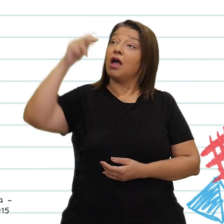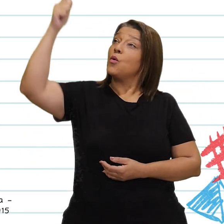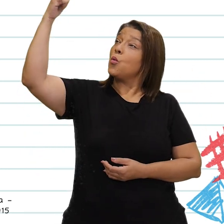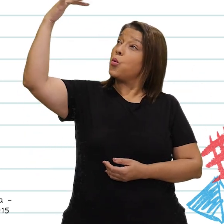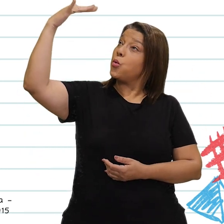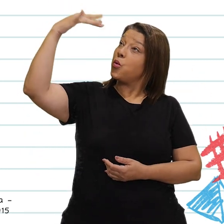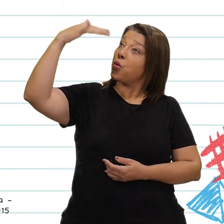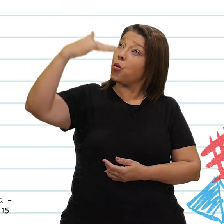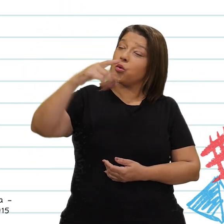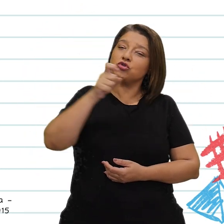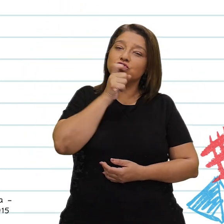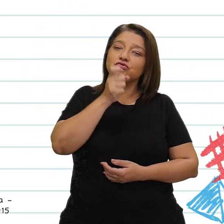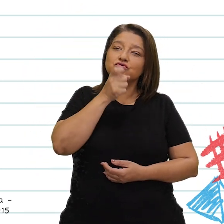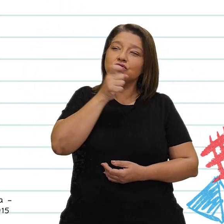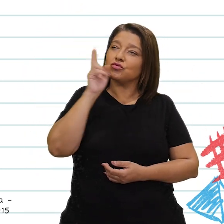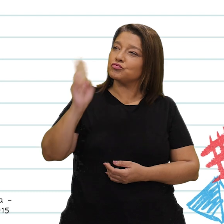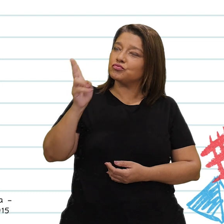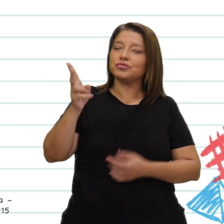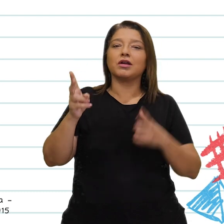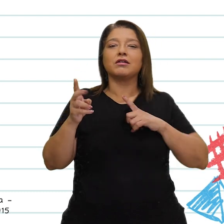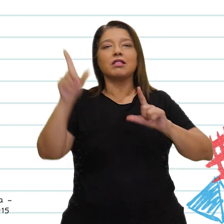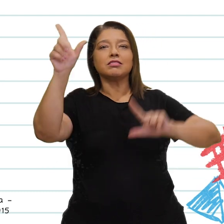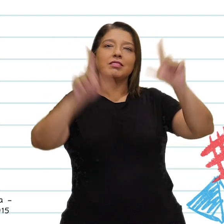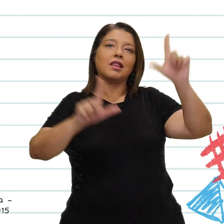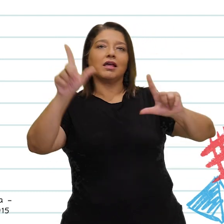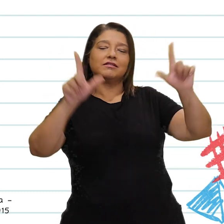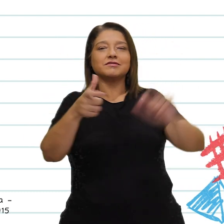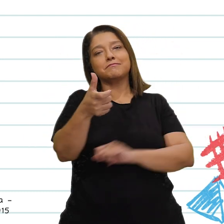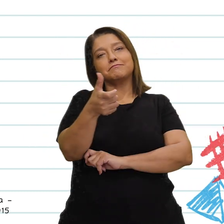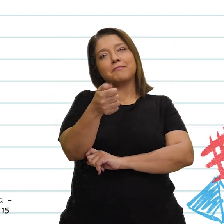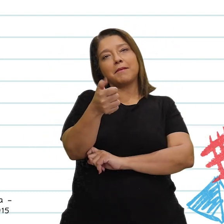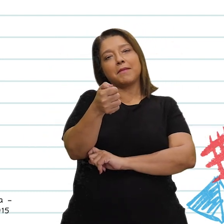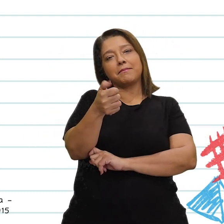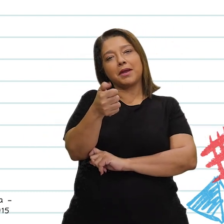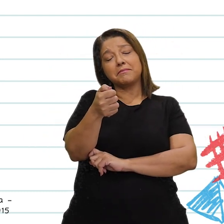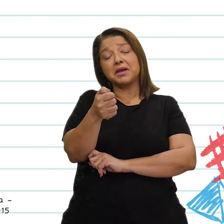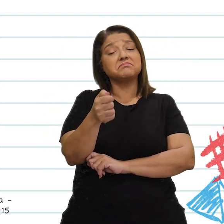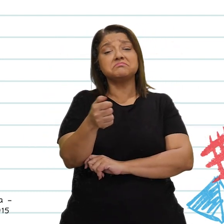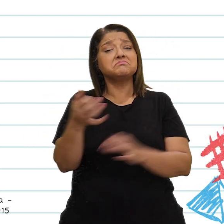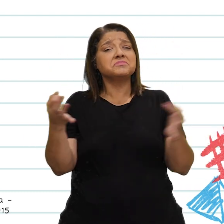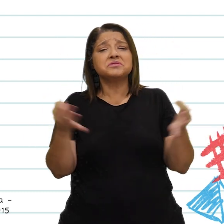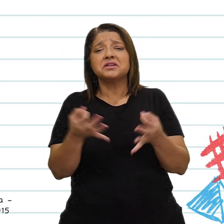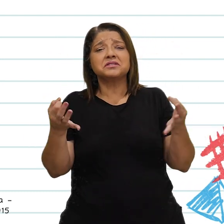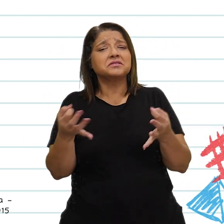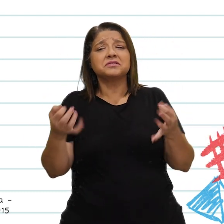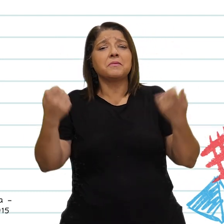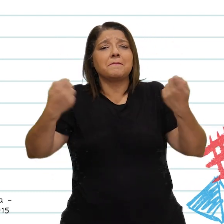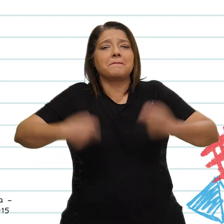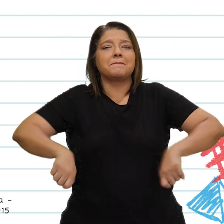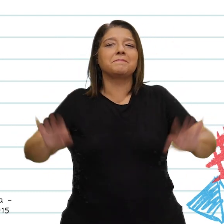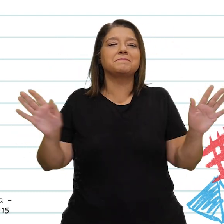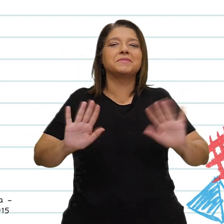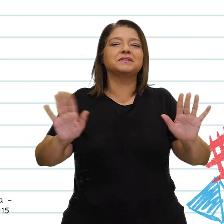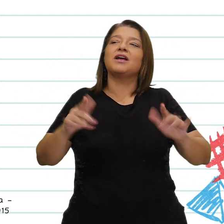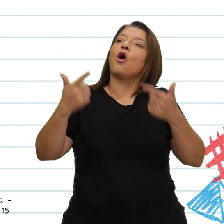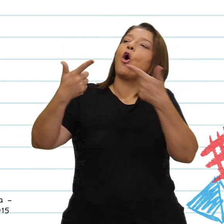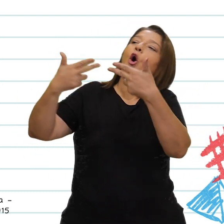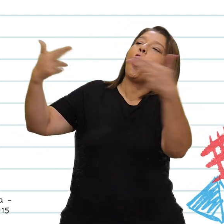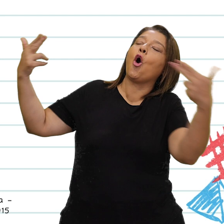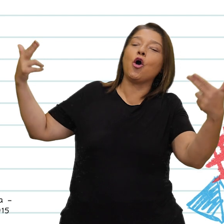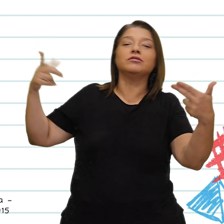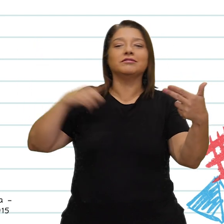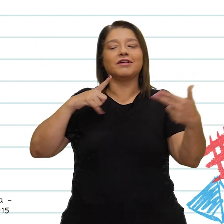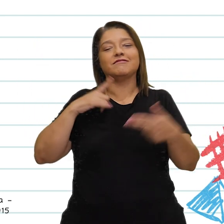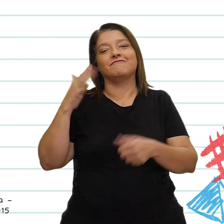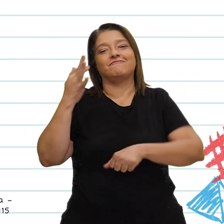estivesse funcionando e o controle da TV estivesse com pilhas. Estava tudo certo para umas ótimas férias de